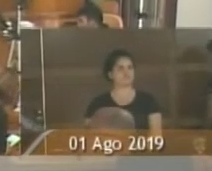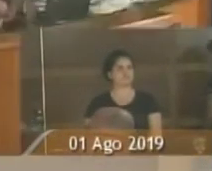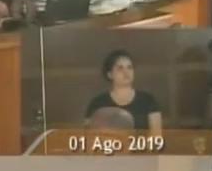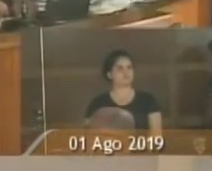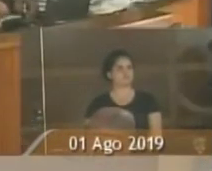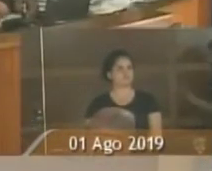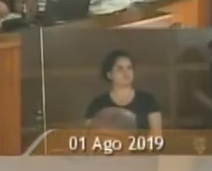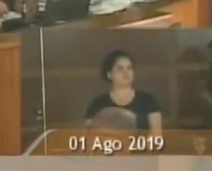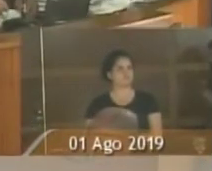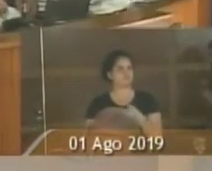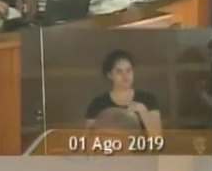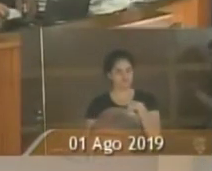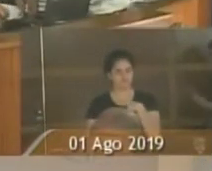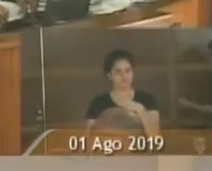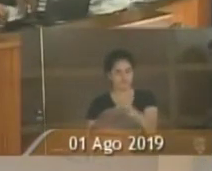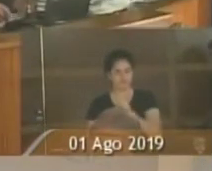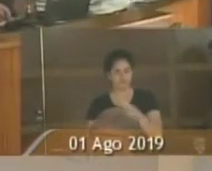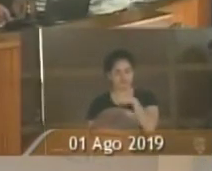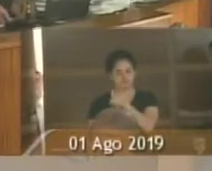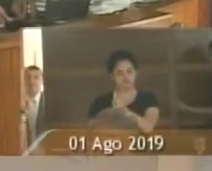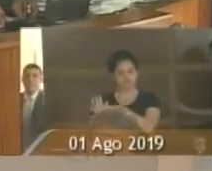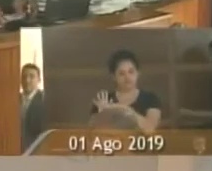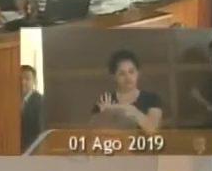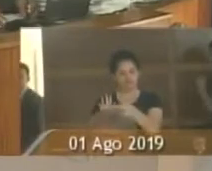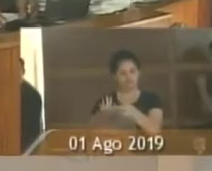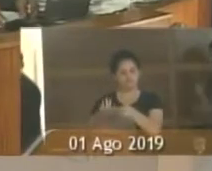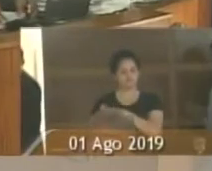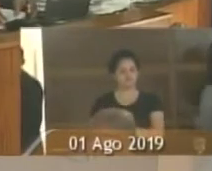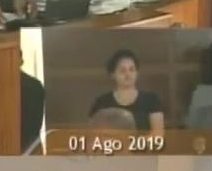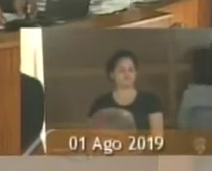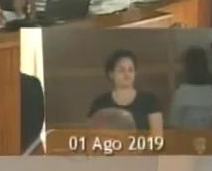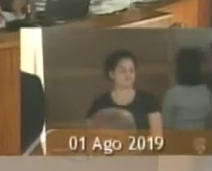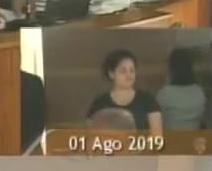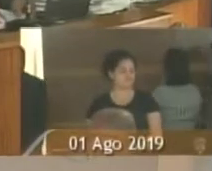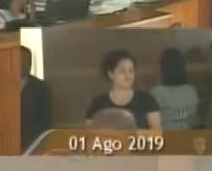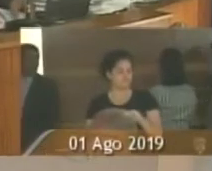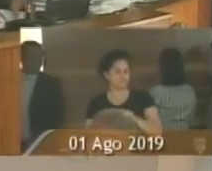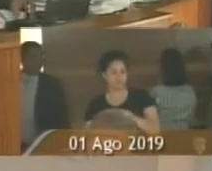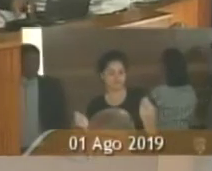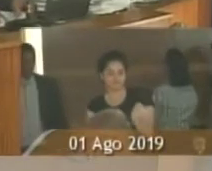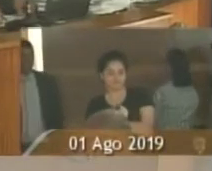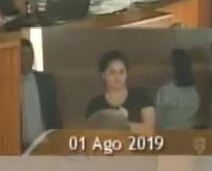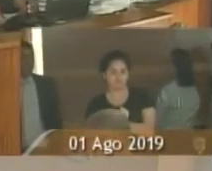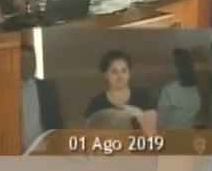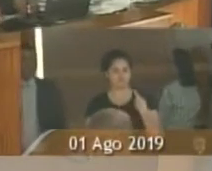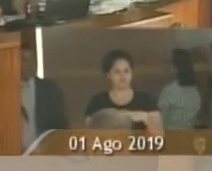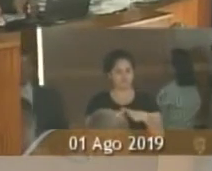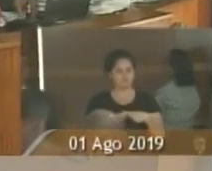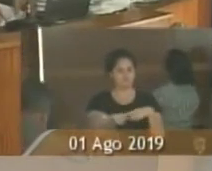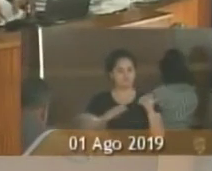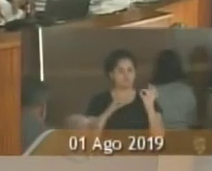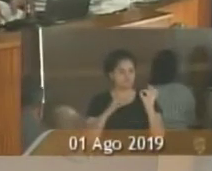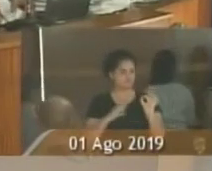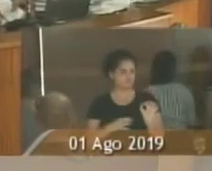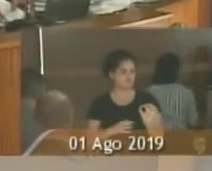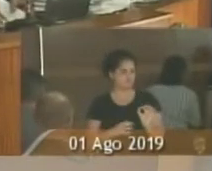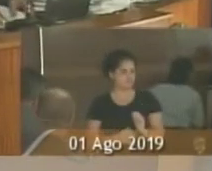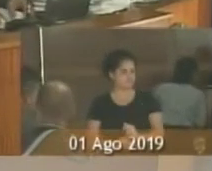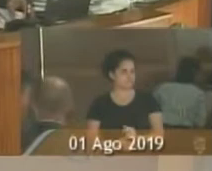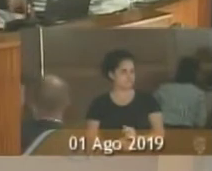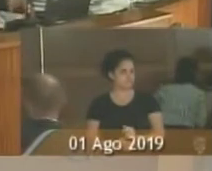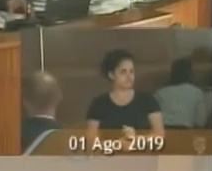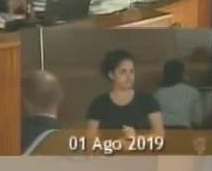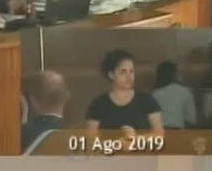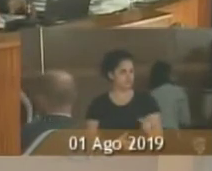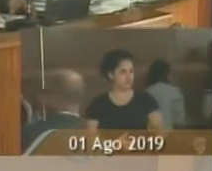pegar esse do Vossa Excelência, que é da depressão, e vamos fazer, colocar para andar em paralelo, porque com certeza o nosso interesse e intenção é